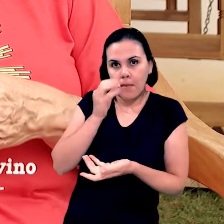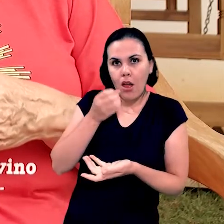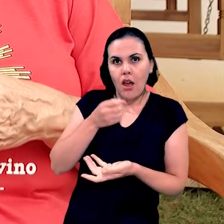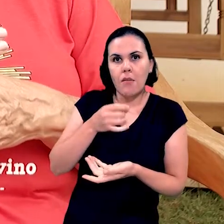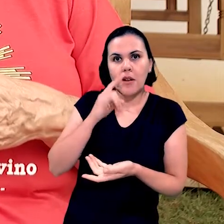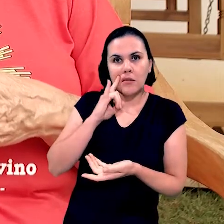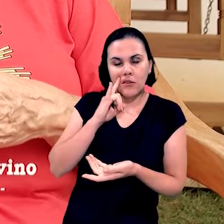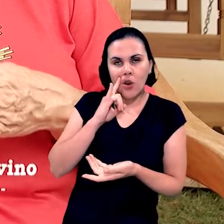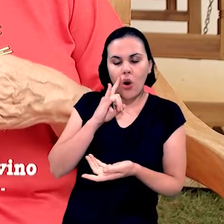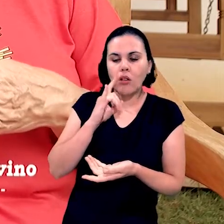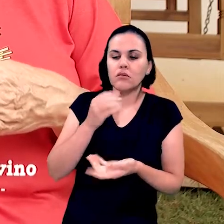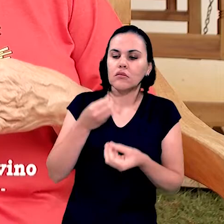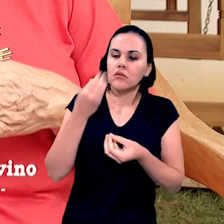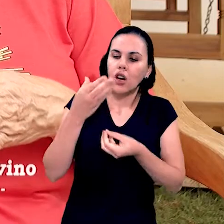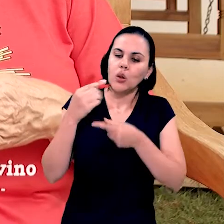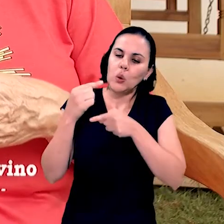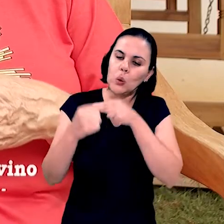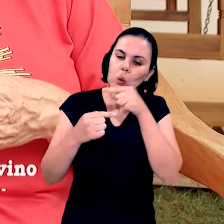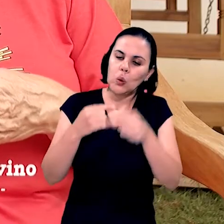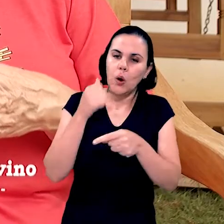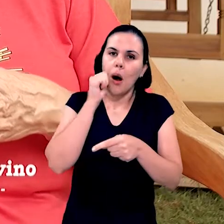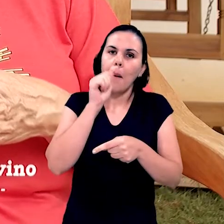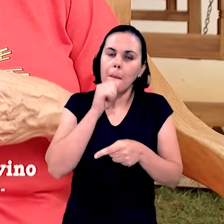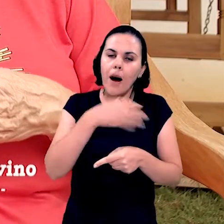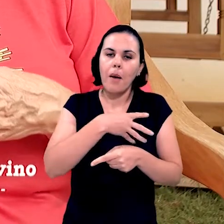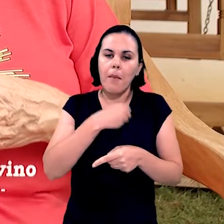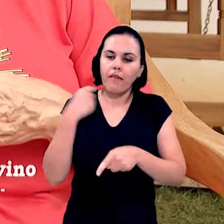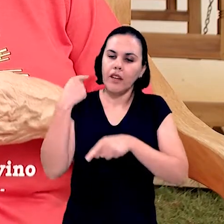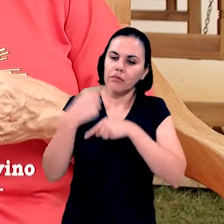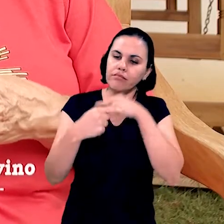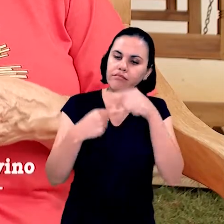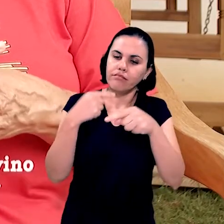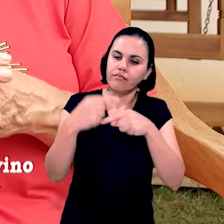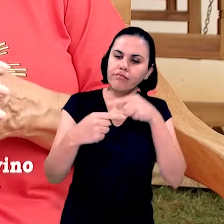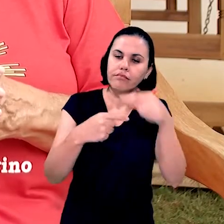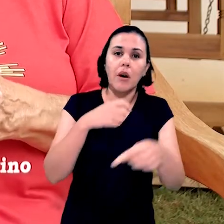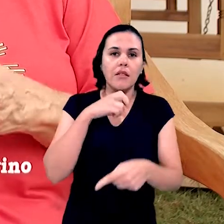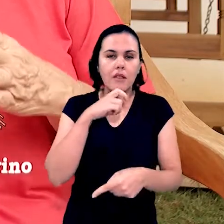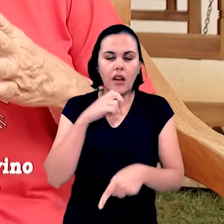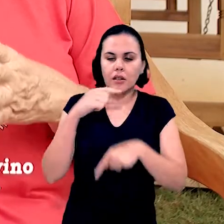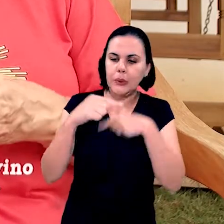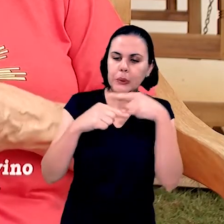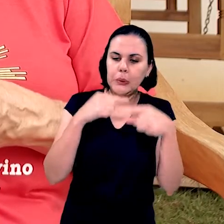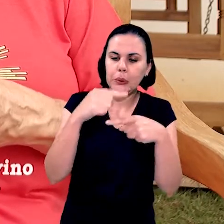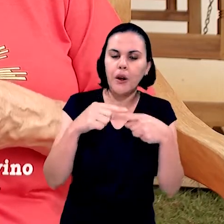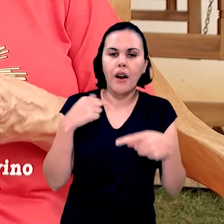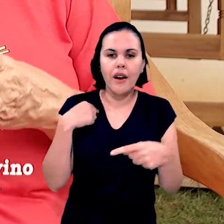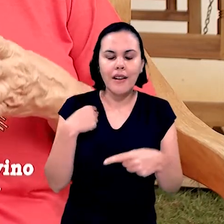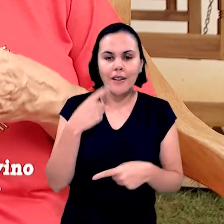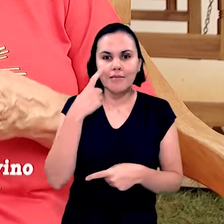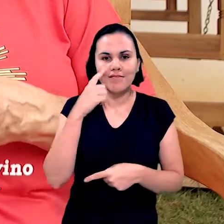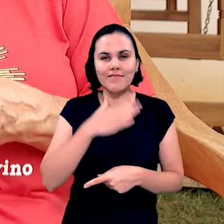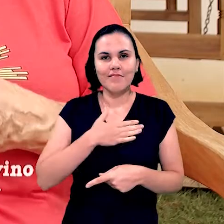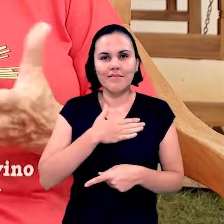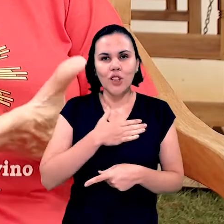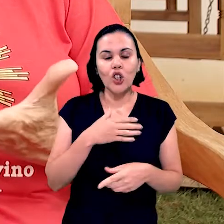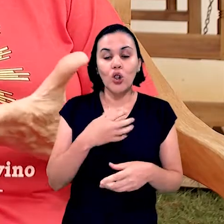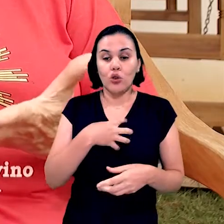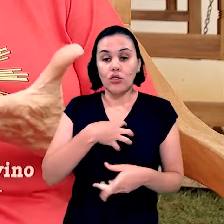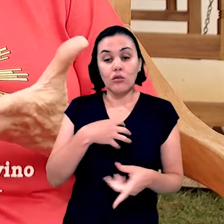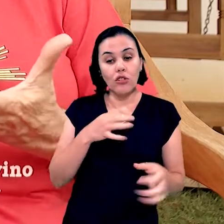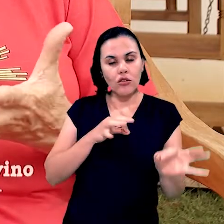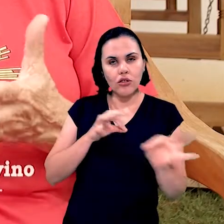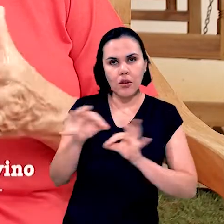passa de geração a geração, de mãe para filha, para neta. E eu tive o prazer de acompanhar tanto